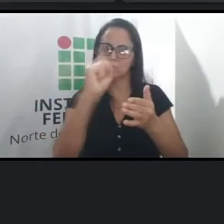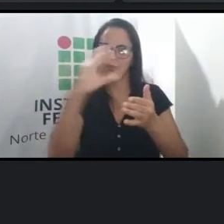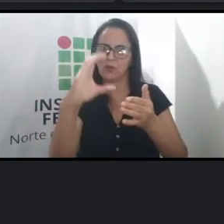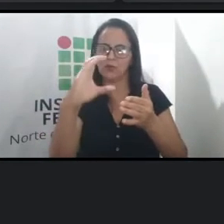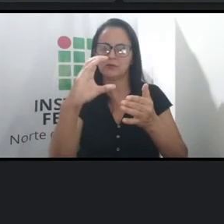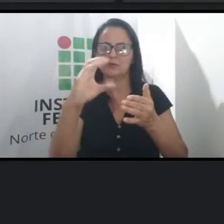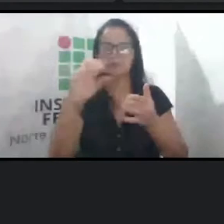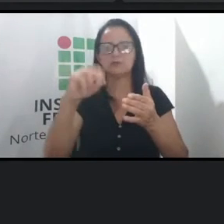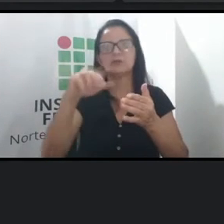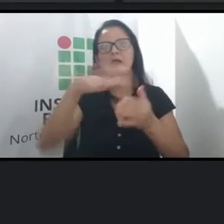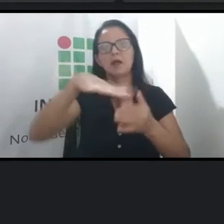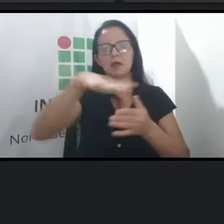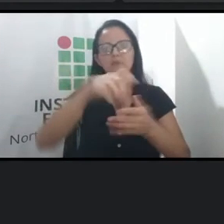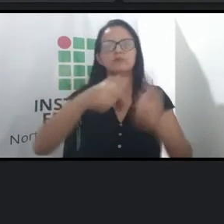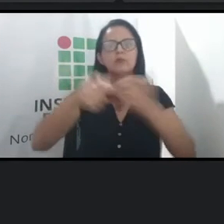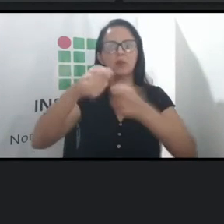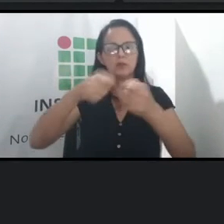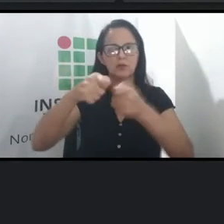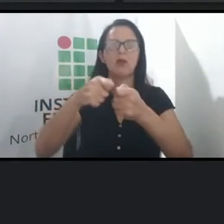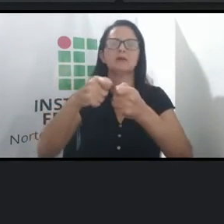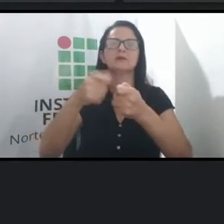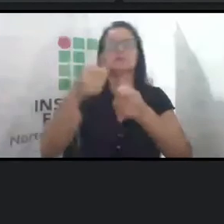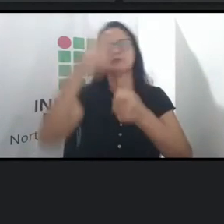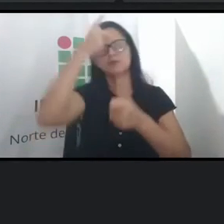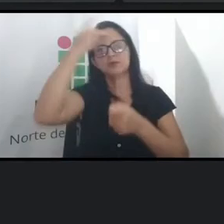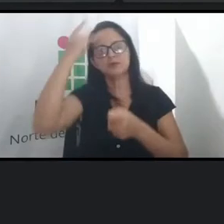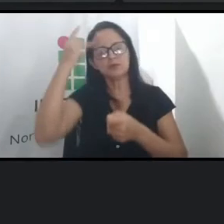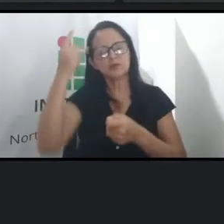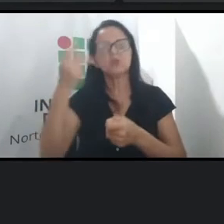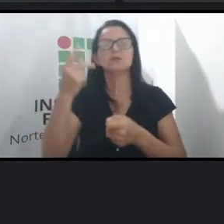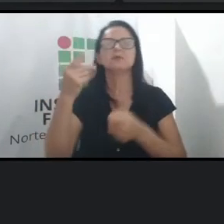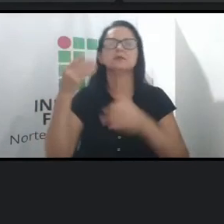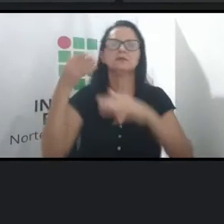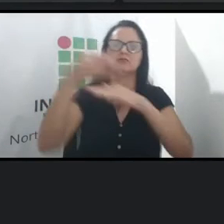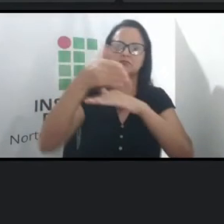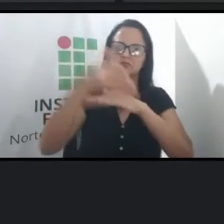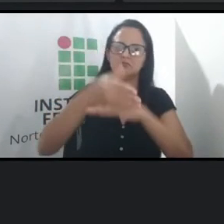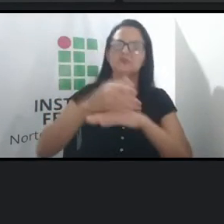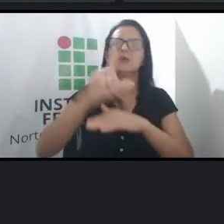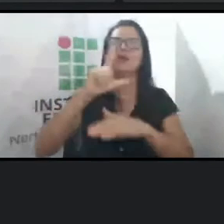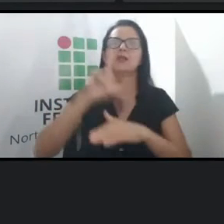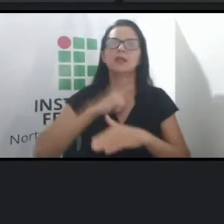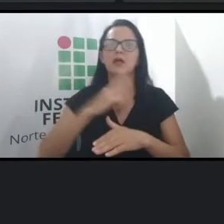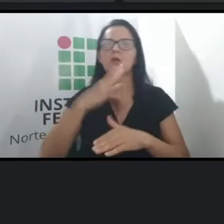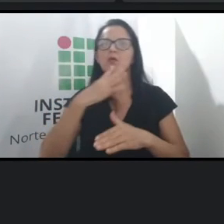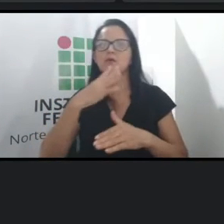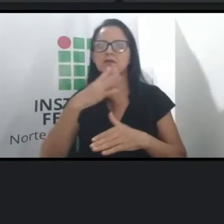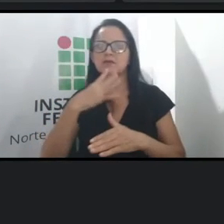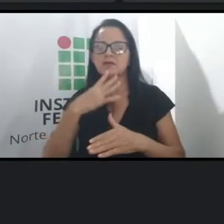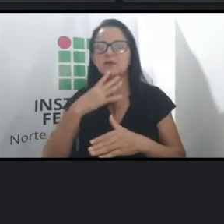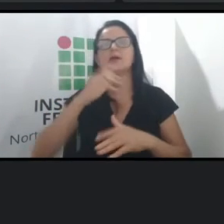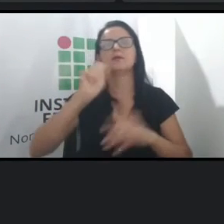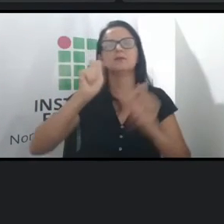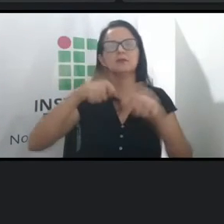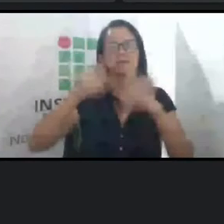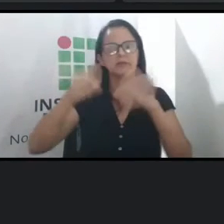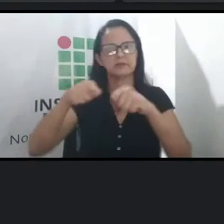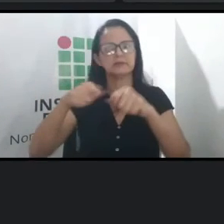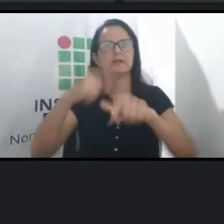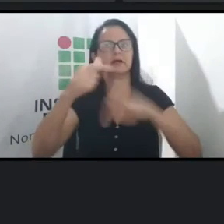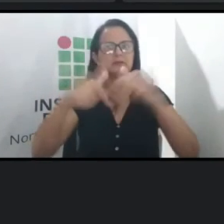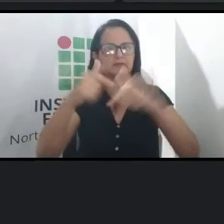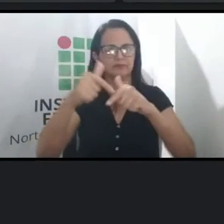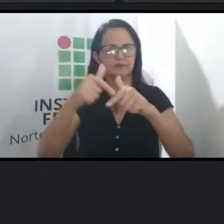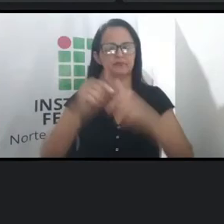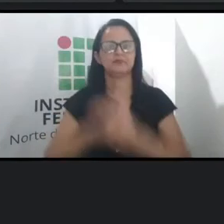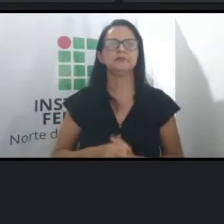o quê? As pessoas que são habilitadas, as pessoas que têm conhecimento da atividade. Do ponto energizado